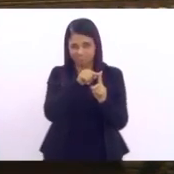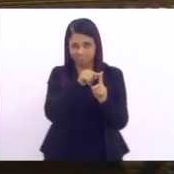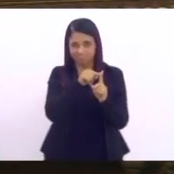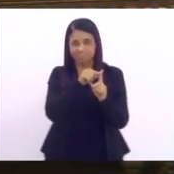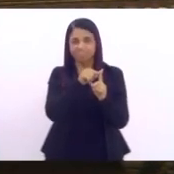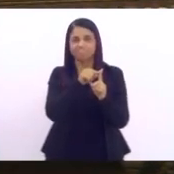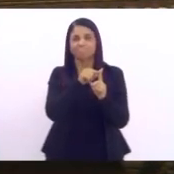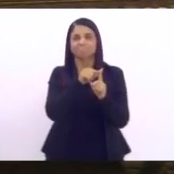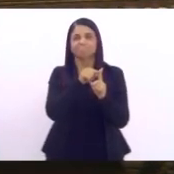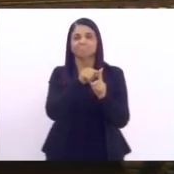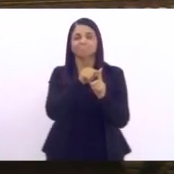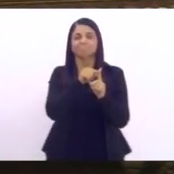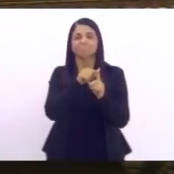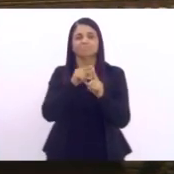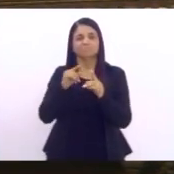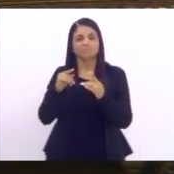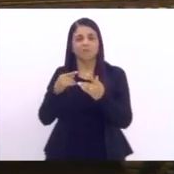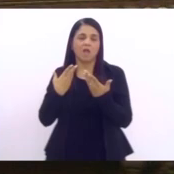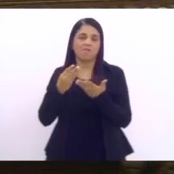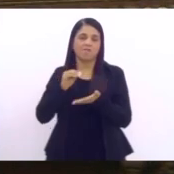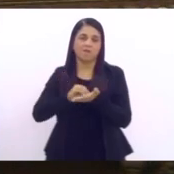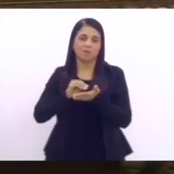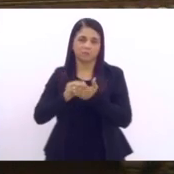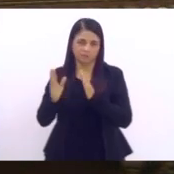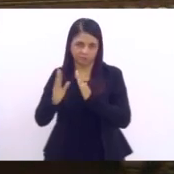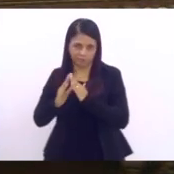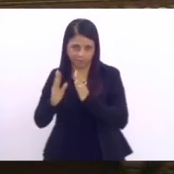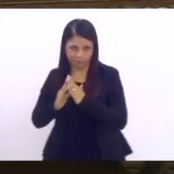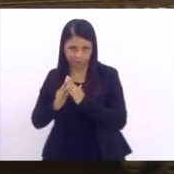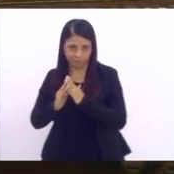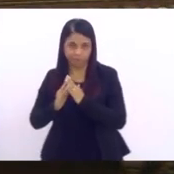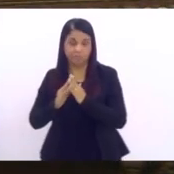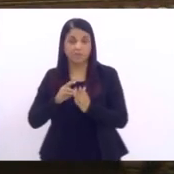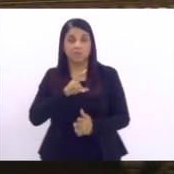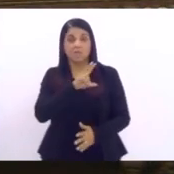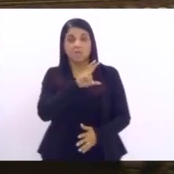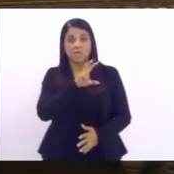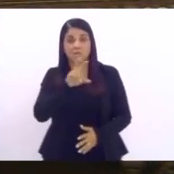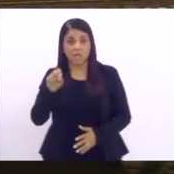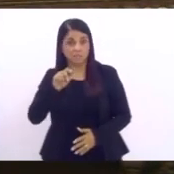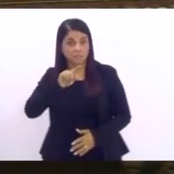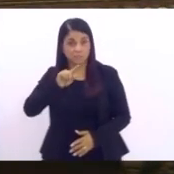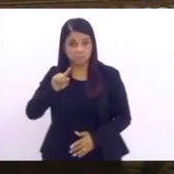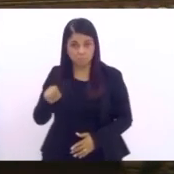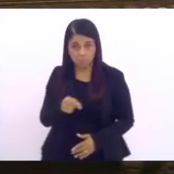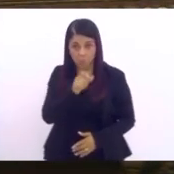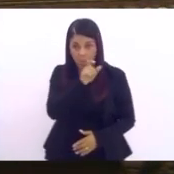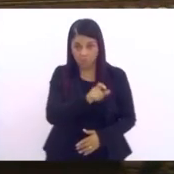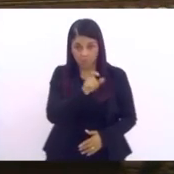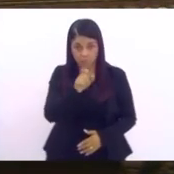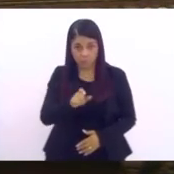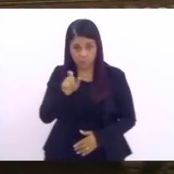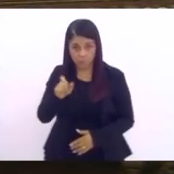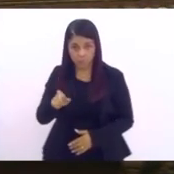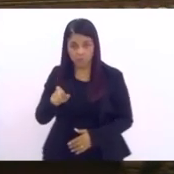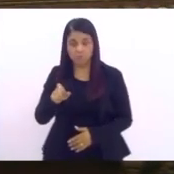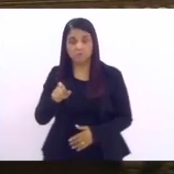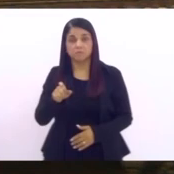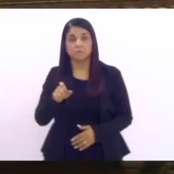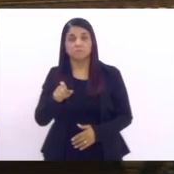se ter uma ideia, dessas 500 mil pessoas que hoje se encontram sem a moradia